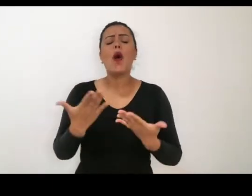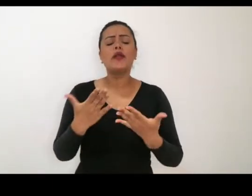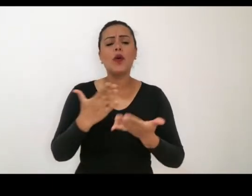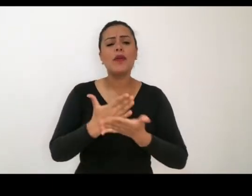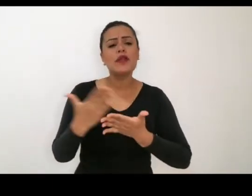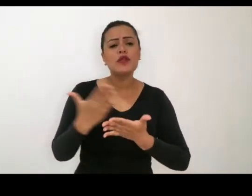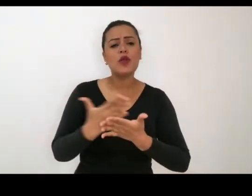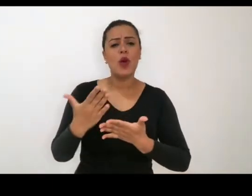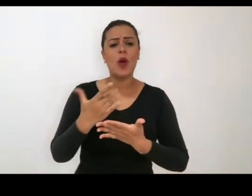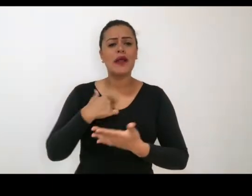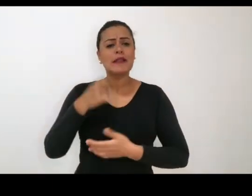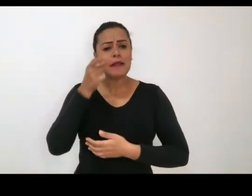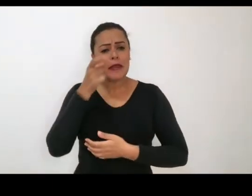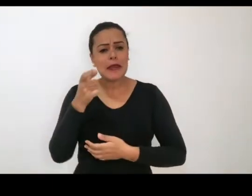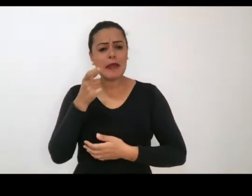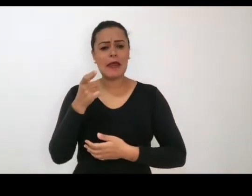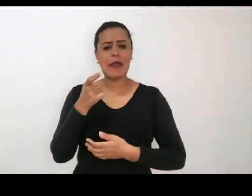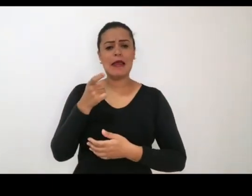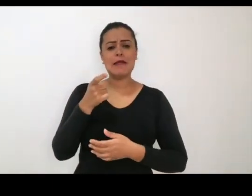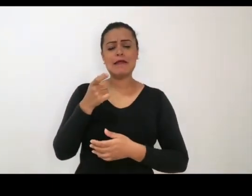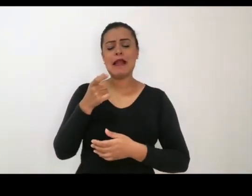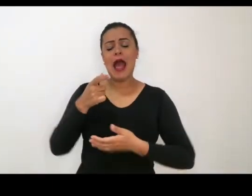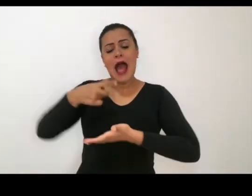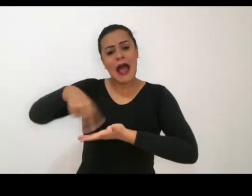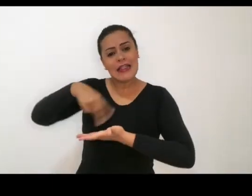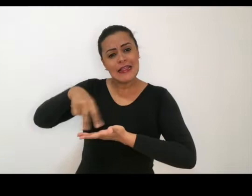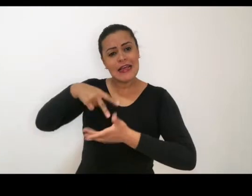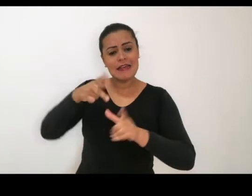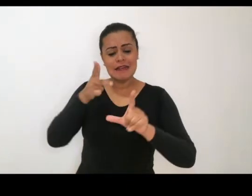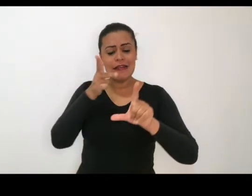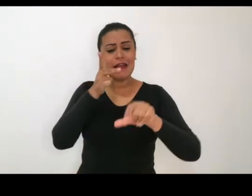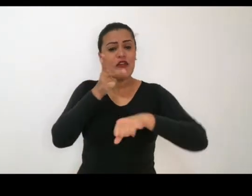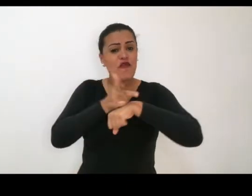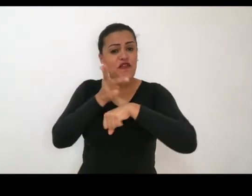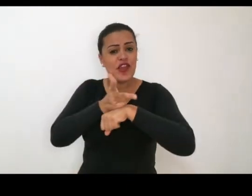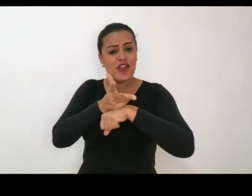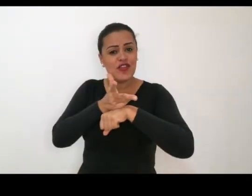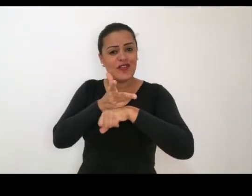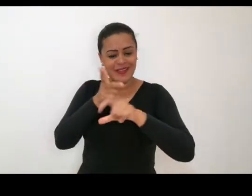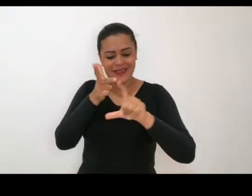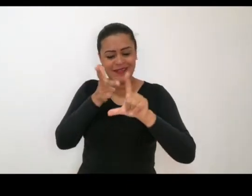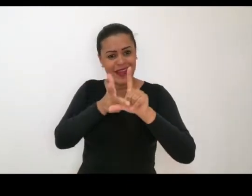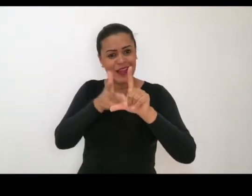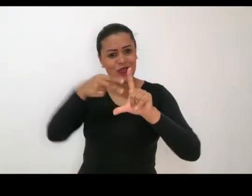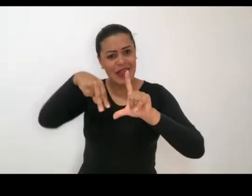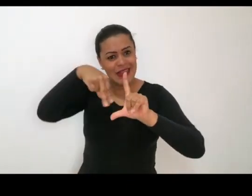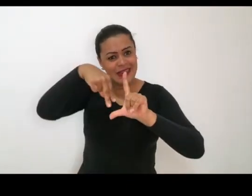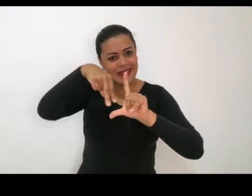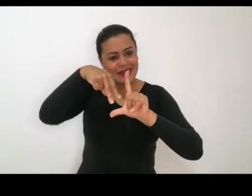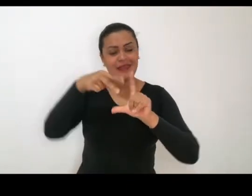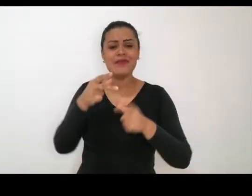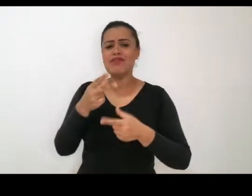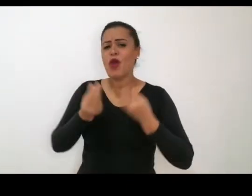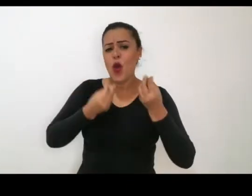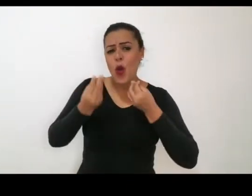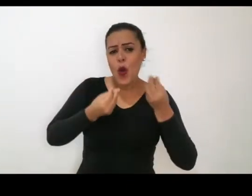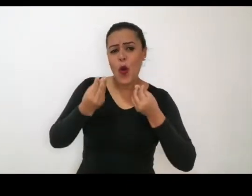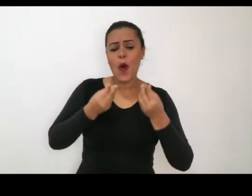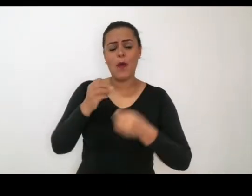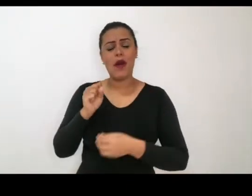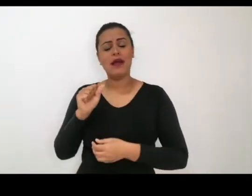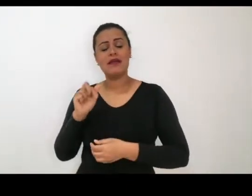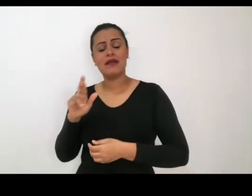tela, videodança, né? Em que momento da carreira de vocês? Eu sei que Sara é uma atriz do Erro Grupo, que é um grupo